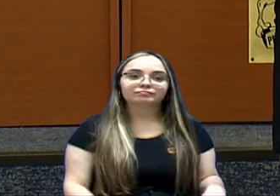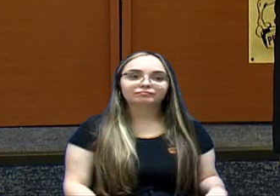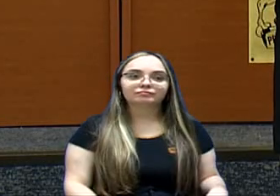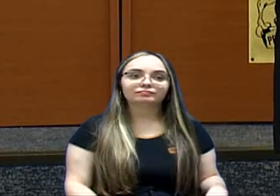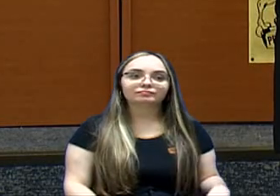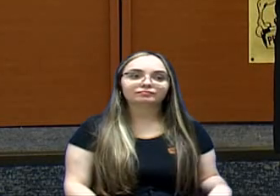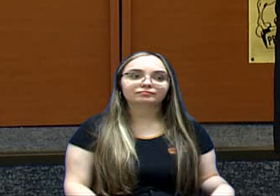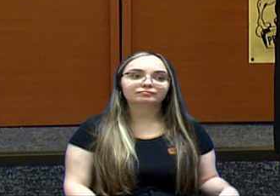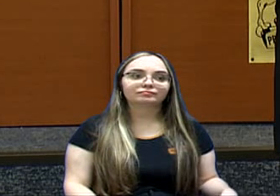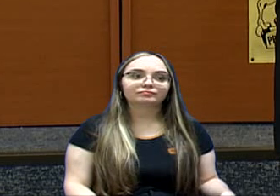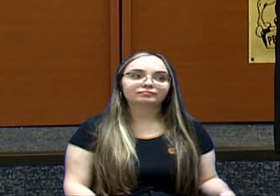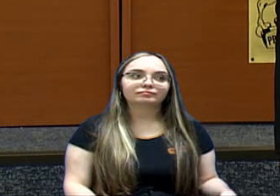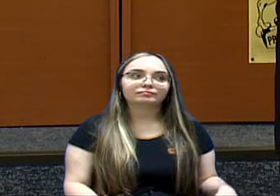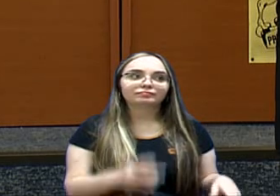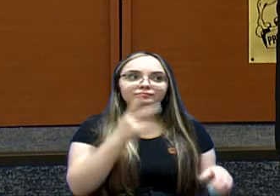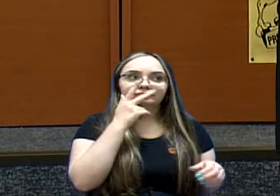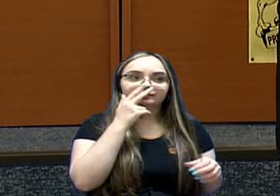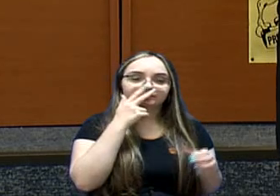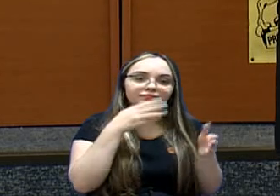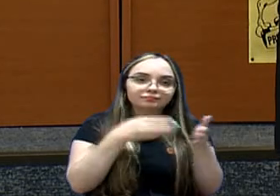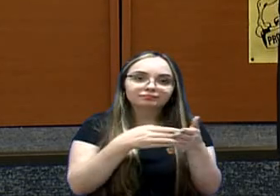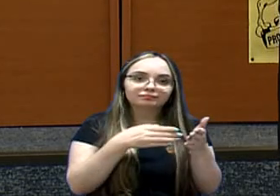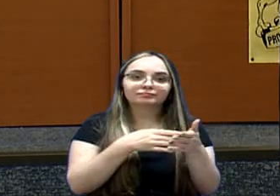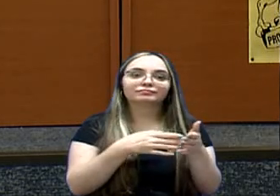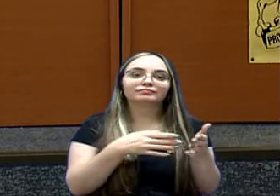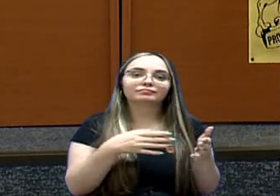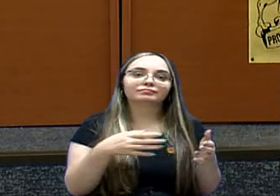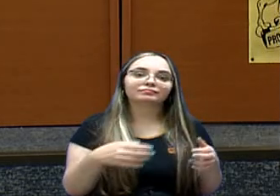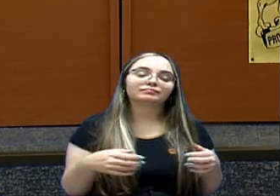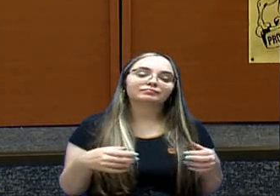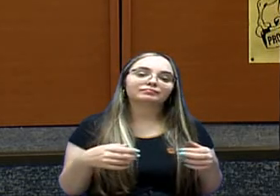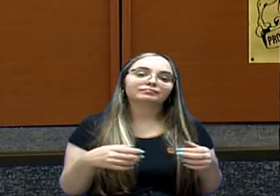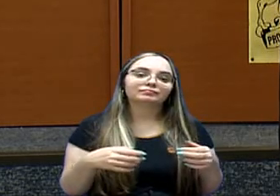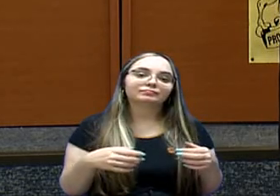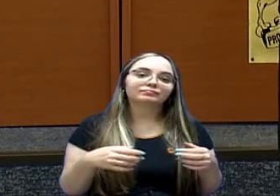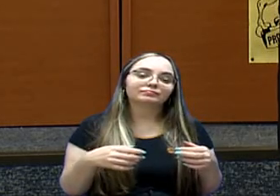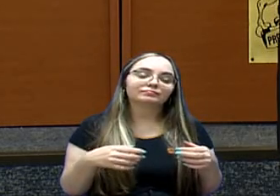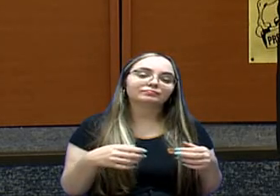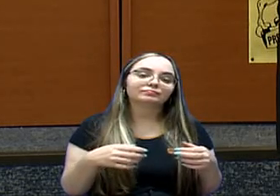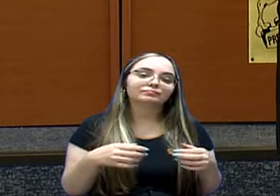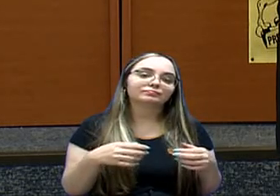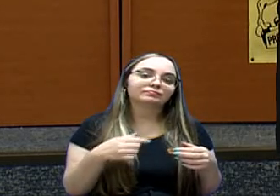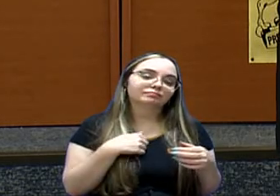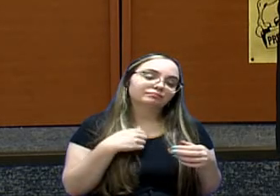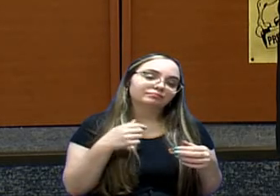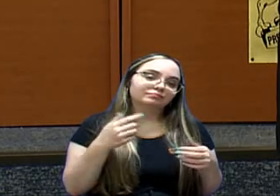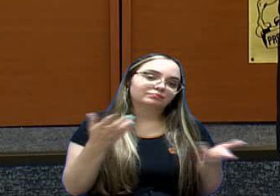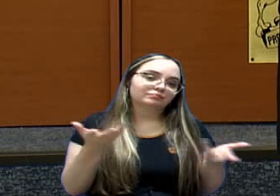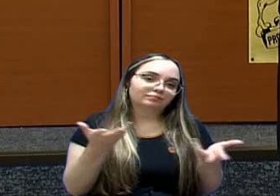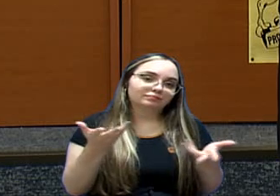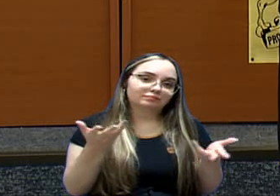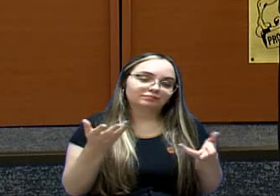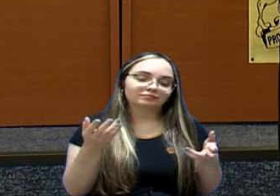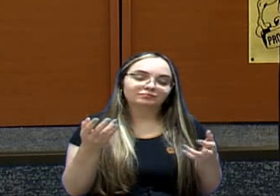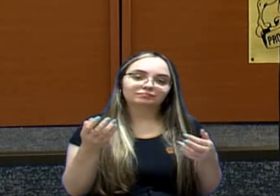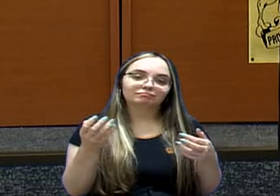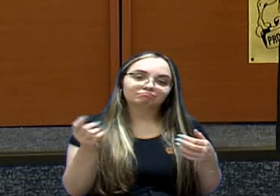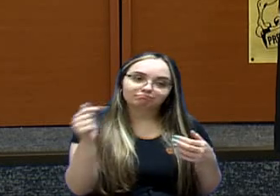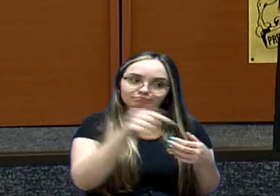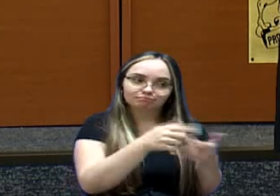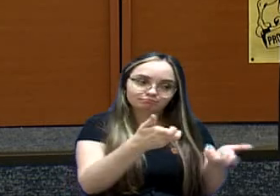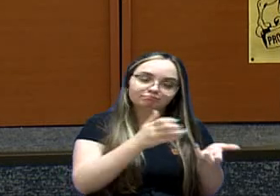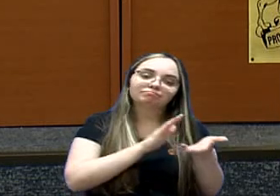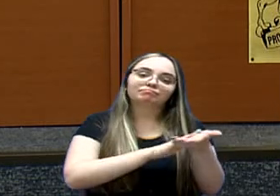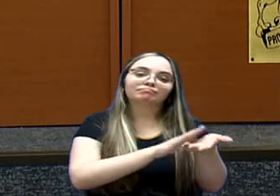como que eu posso dizer assim, um impedimento, né, ou, né, e por isso que eu trouxe você aqui hoje, pra, além de eu te